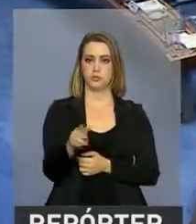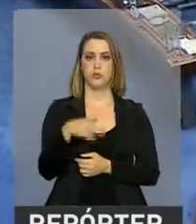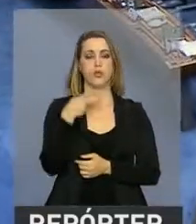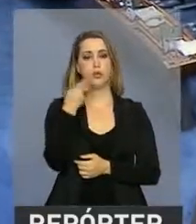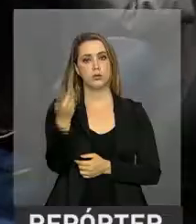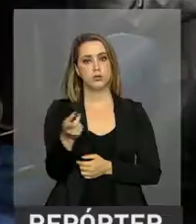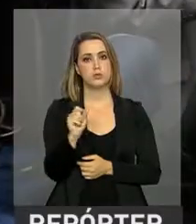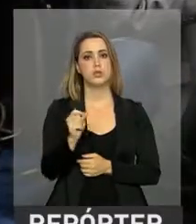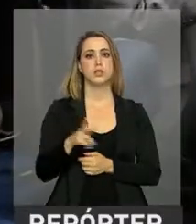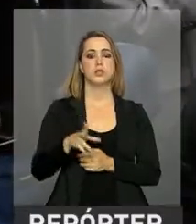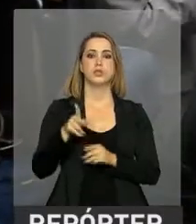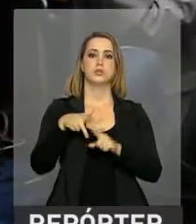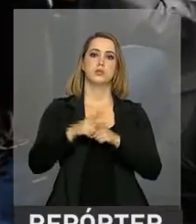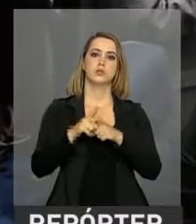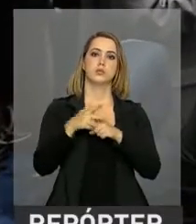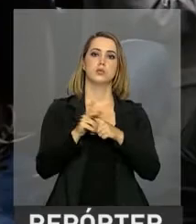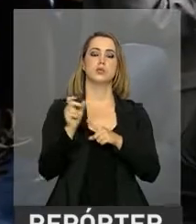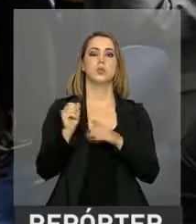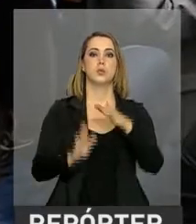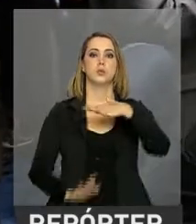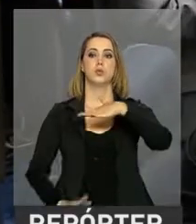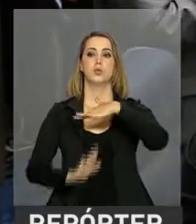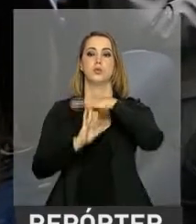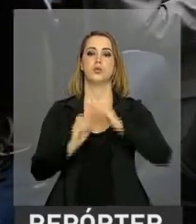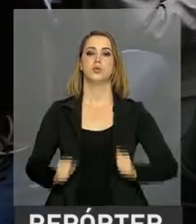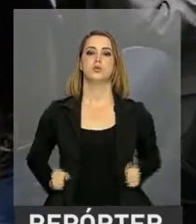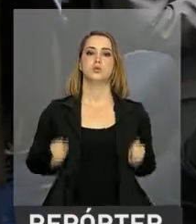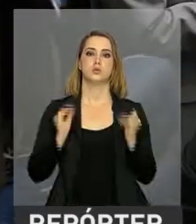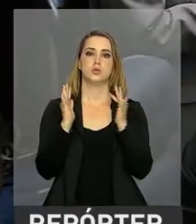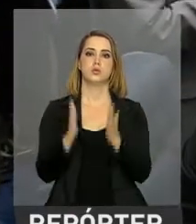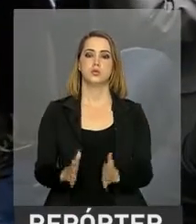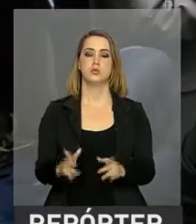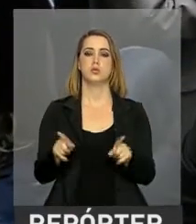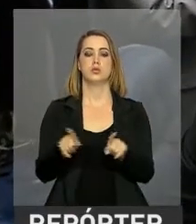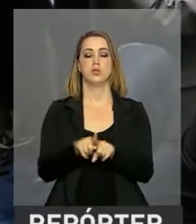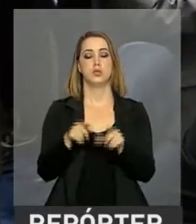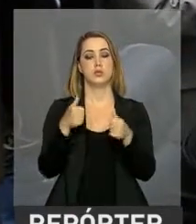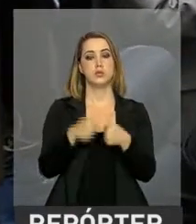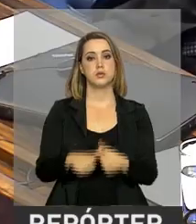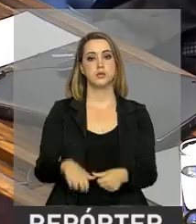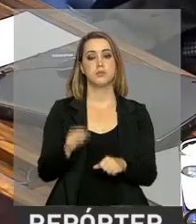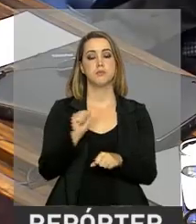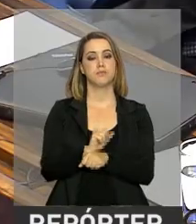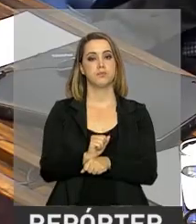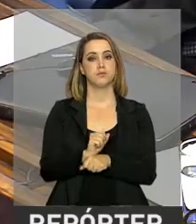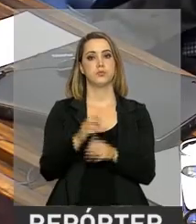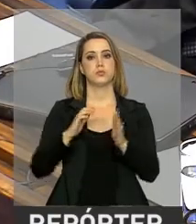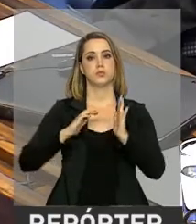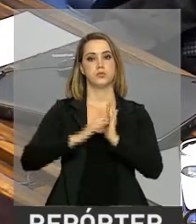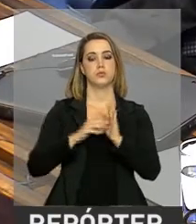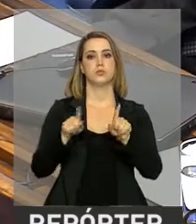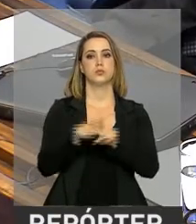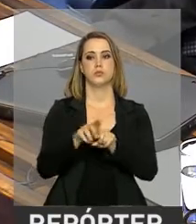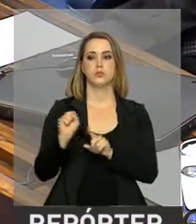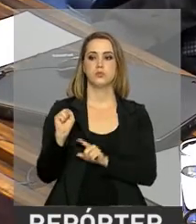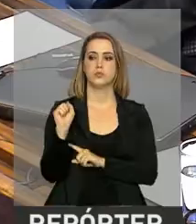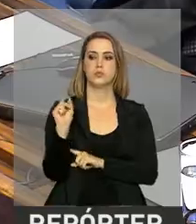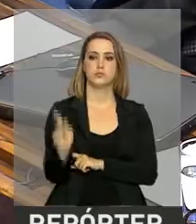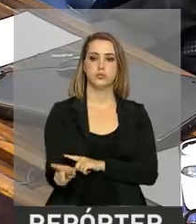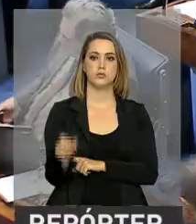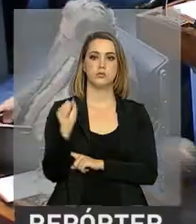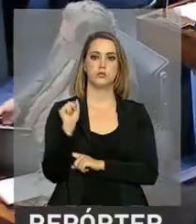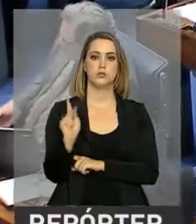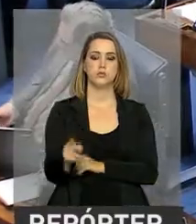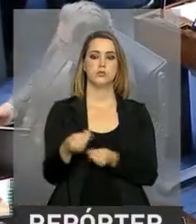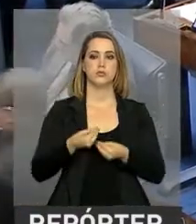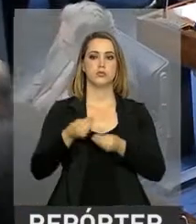como a do teto para o aumento dos gastos públicos, que já passou pela Câmara e está no Senado, e da Previdência Social, que deve ser enviada